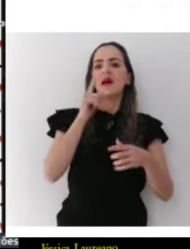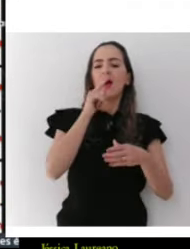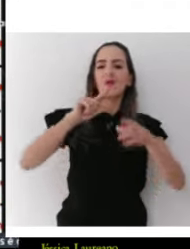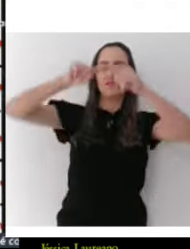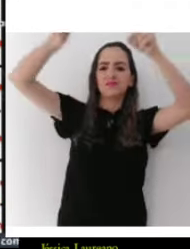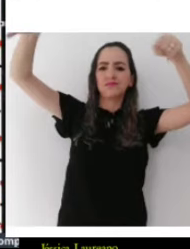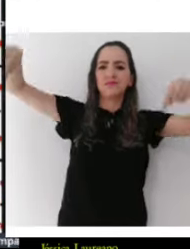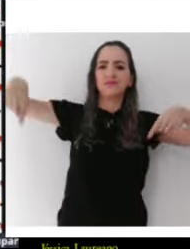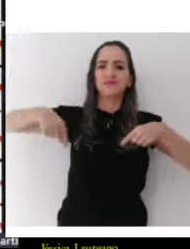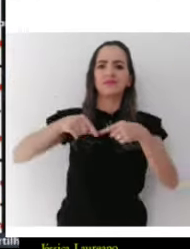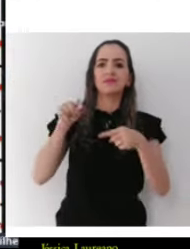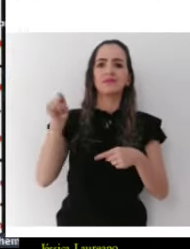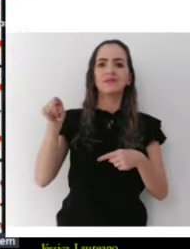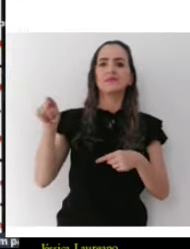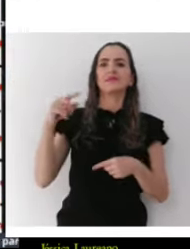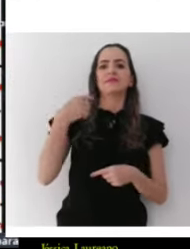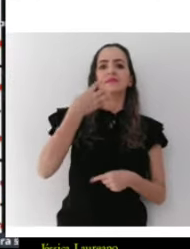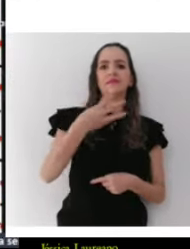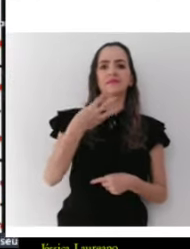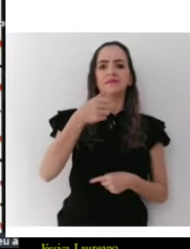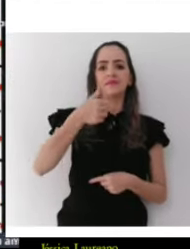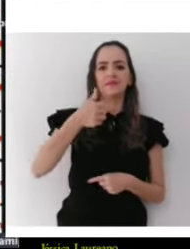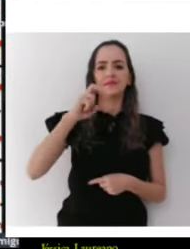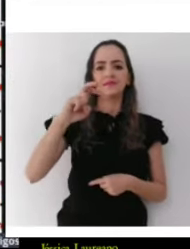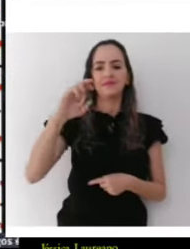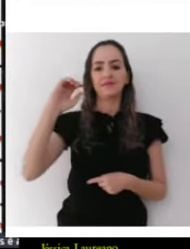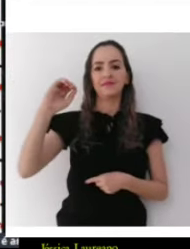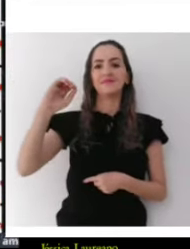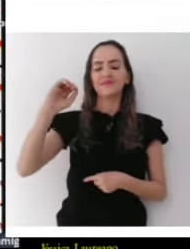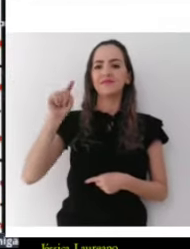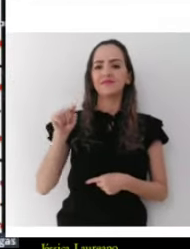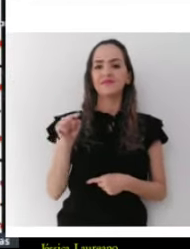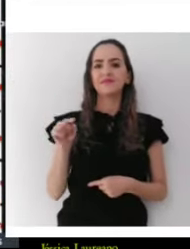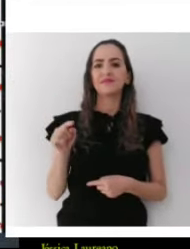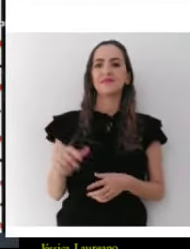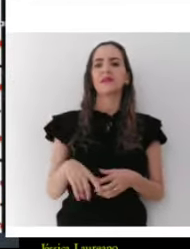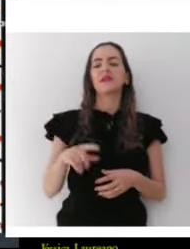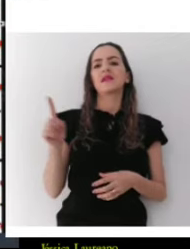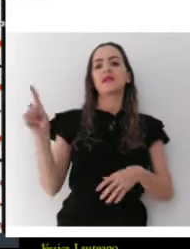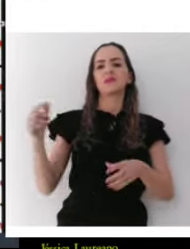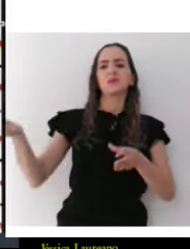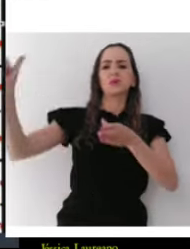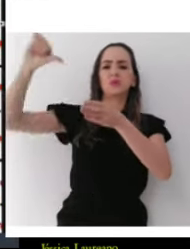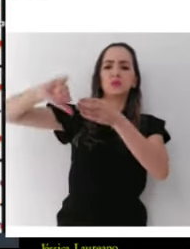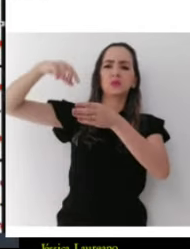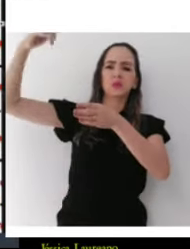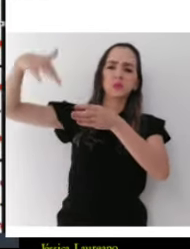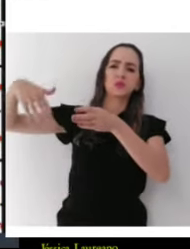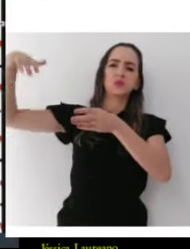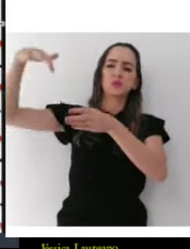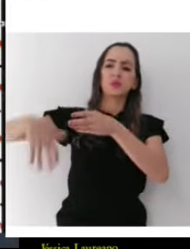falou. Primeira coisa que a gente faz, analisar se o problema é